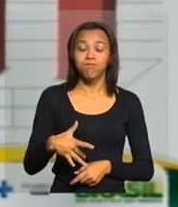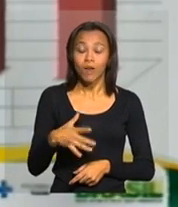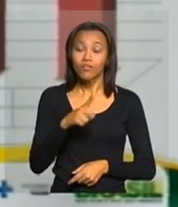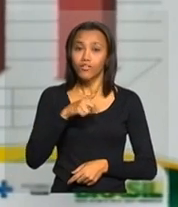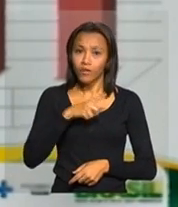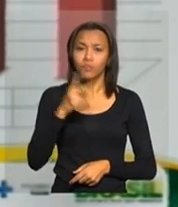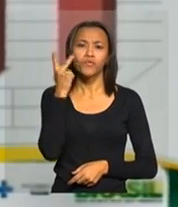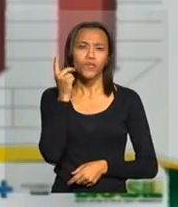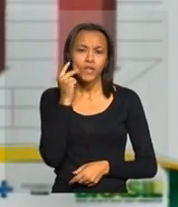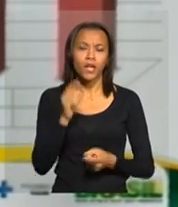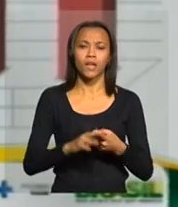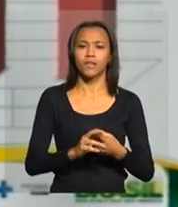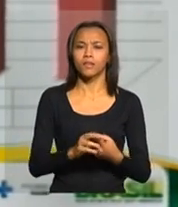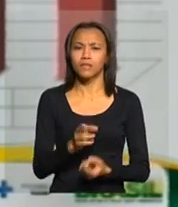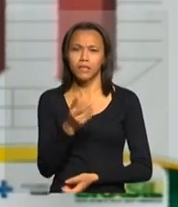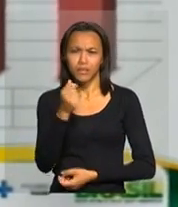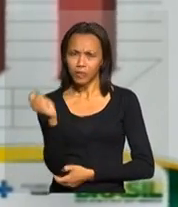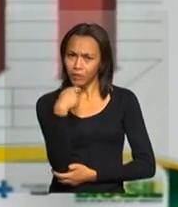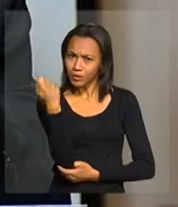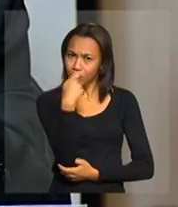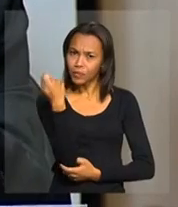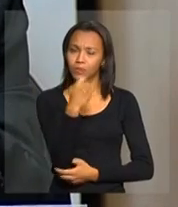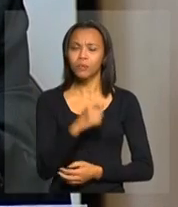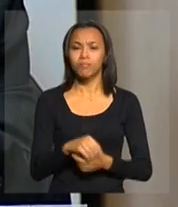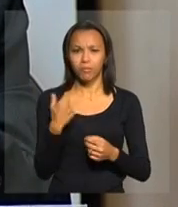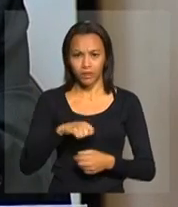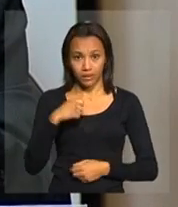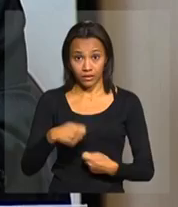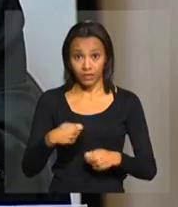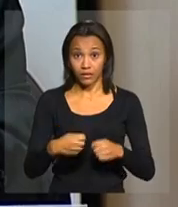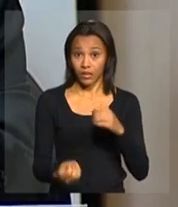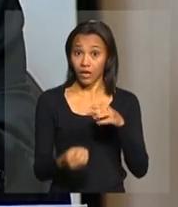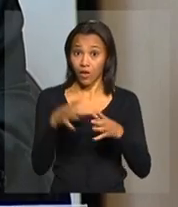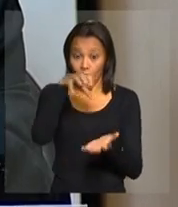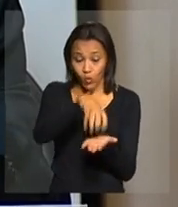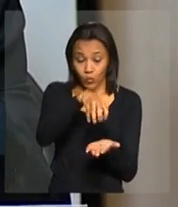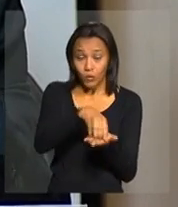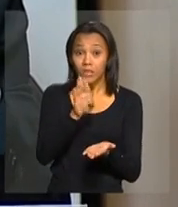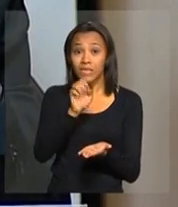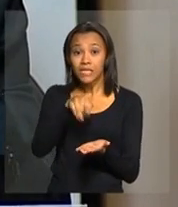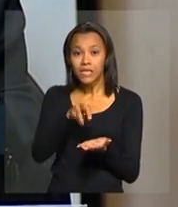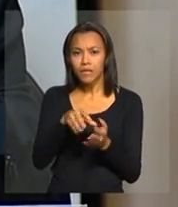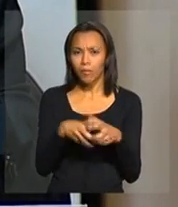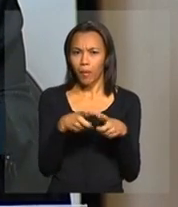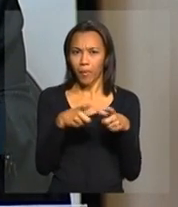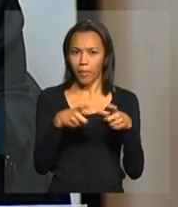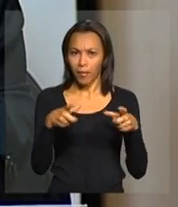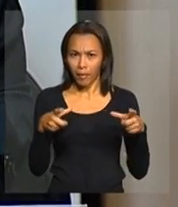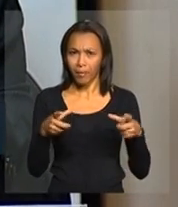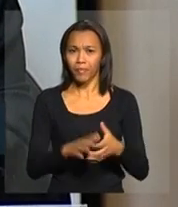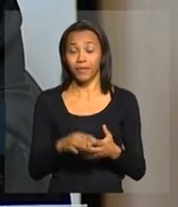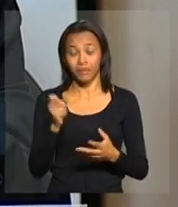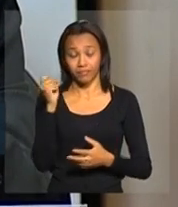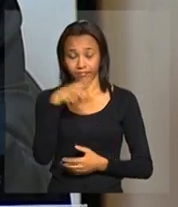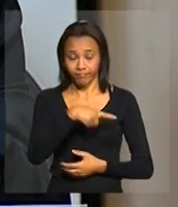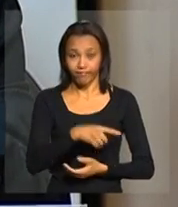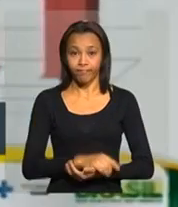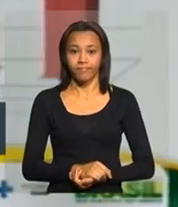no Ceará, Rio Grande do Sul e São Paulo. É preciso ampliar o número de centros que realizam transplante de pulmão, mas é um transplante muito complexo.